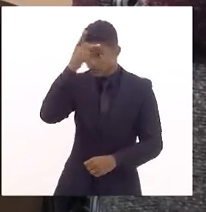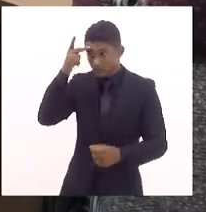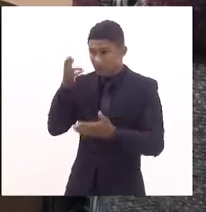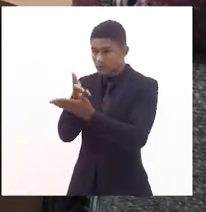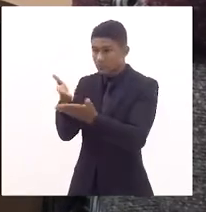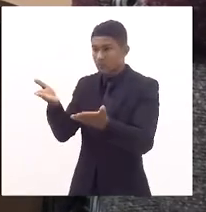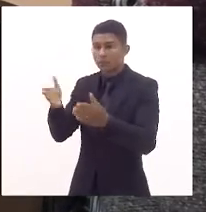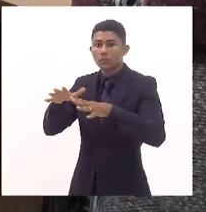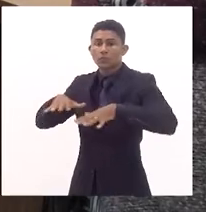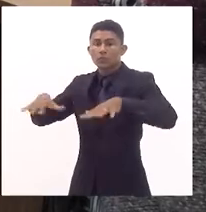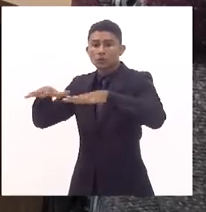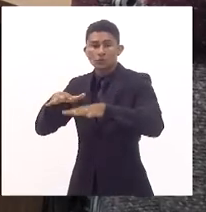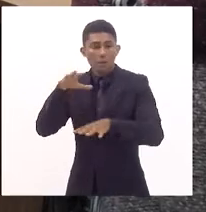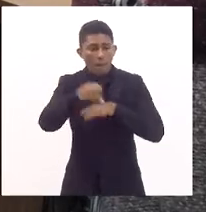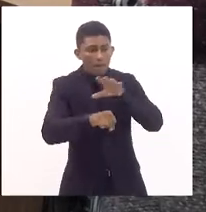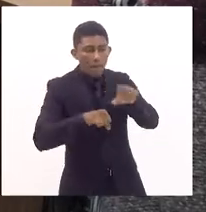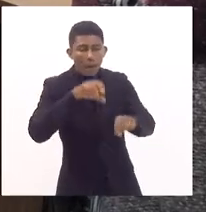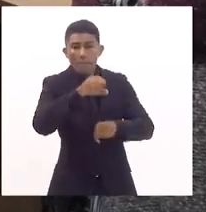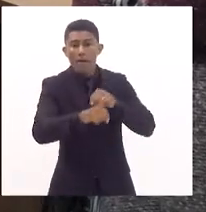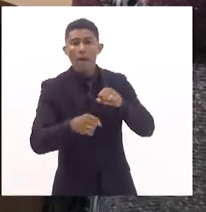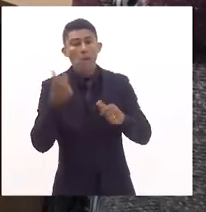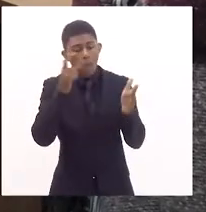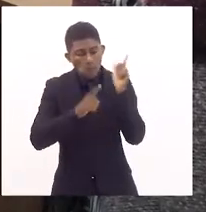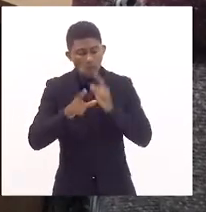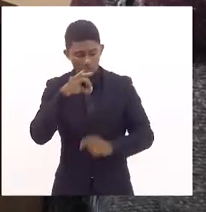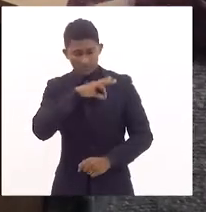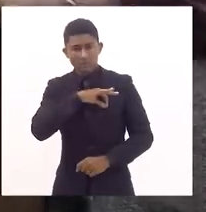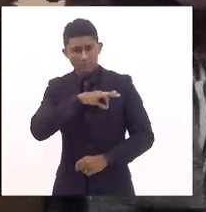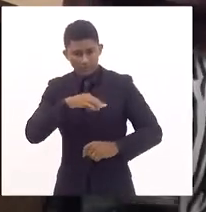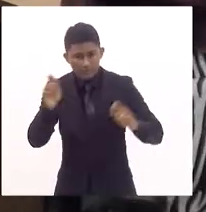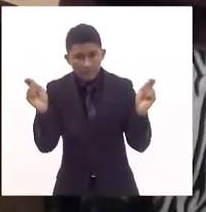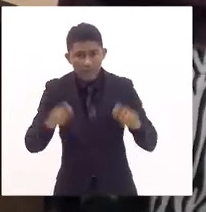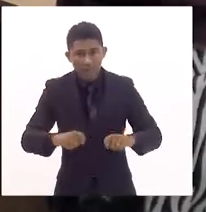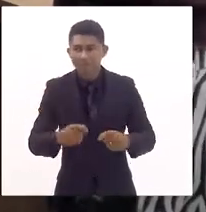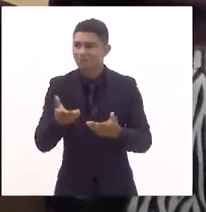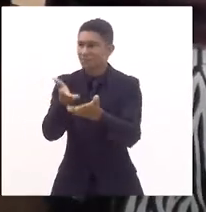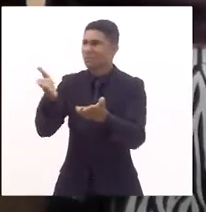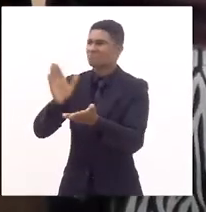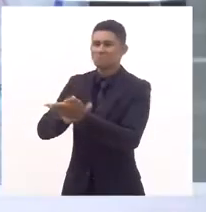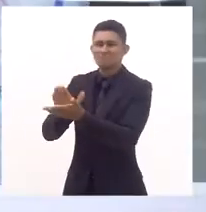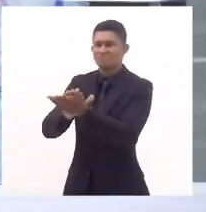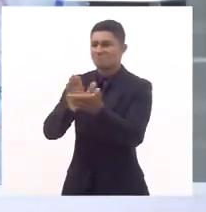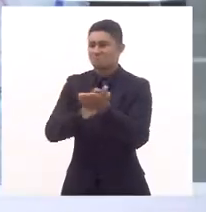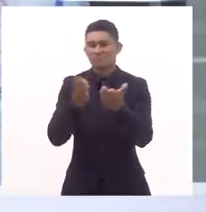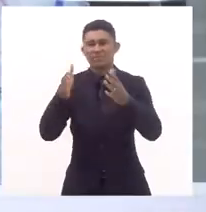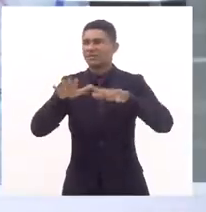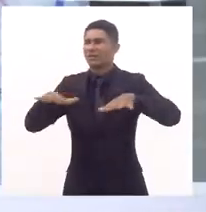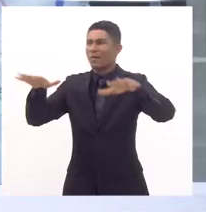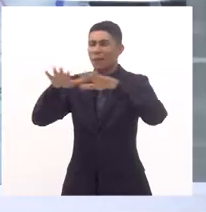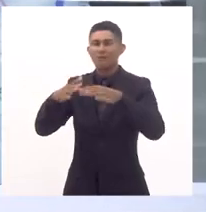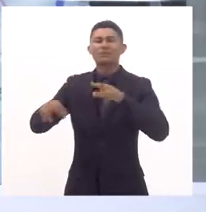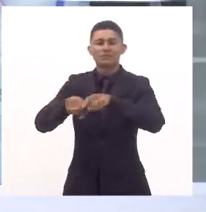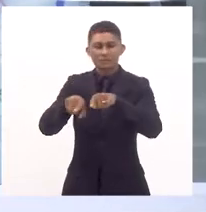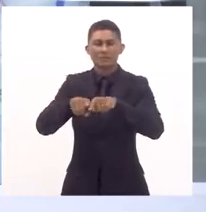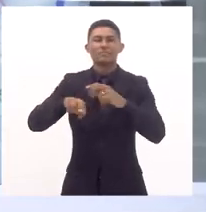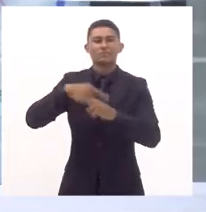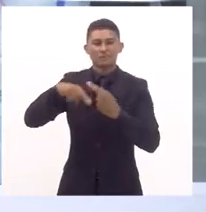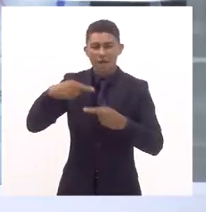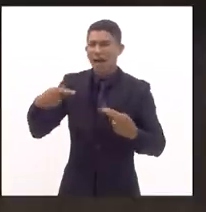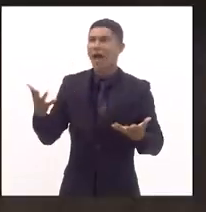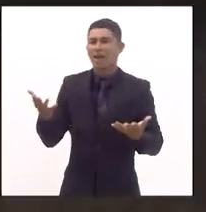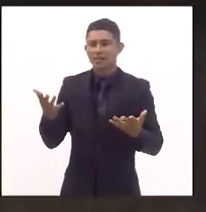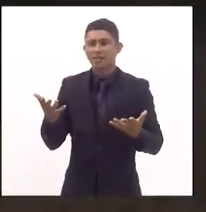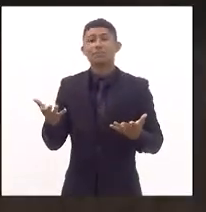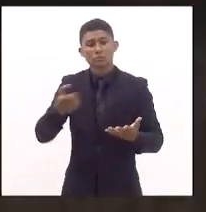de pessoas. Parabéns aos recicladores, parabéns aos catadores, parabéns à reciclagem.